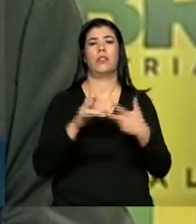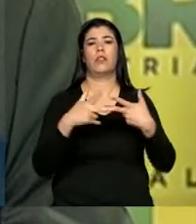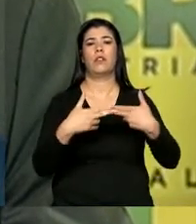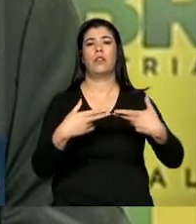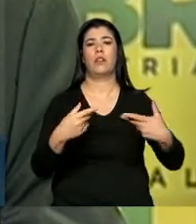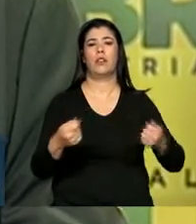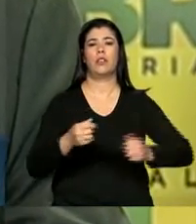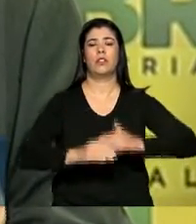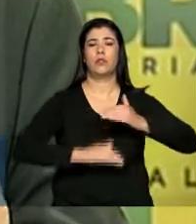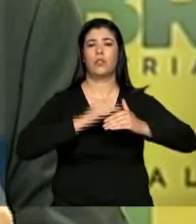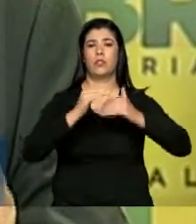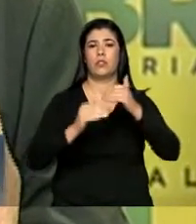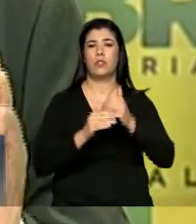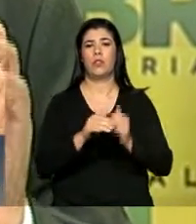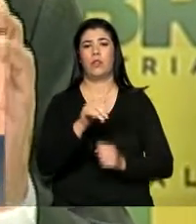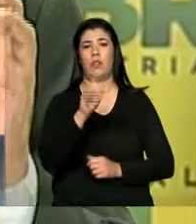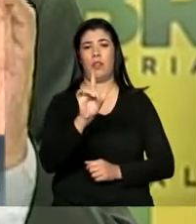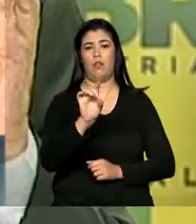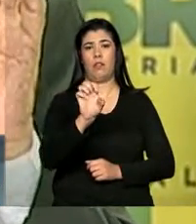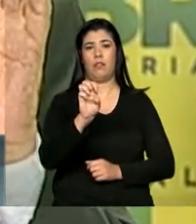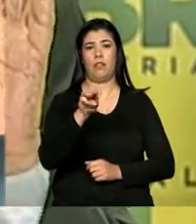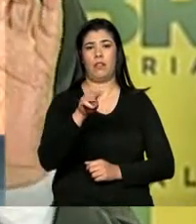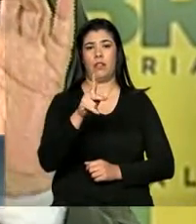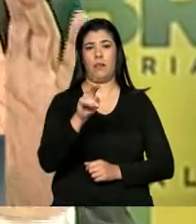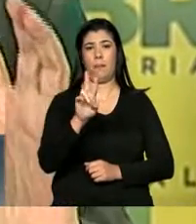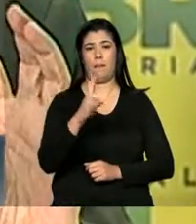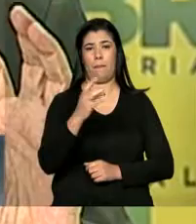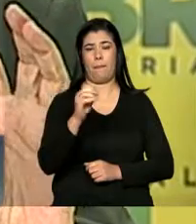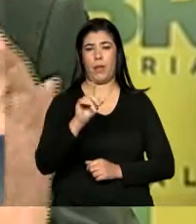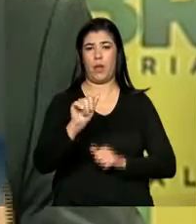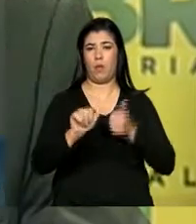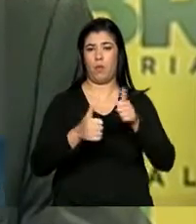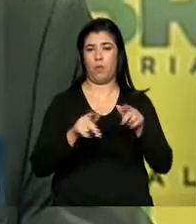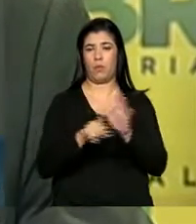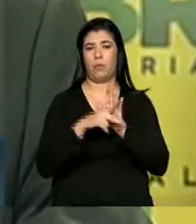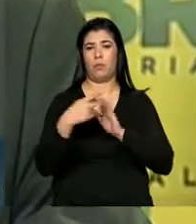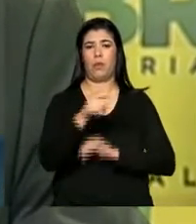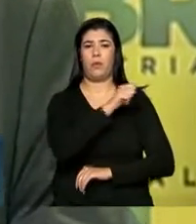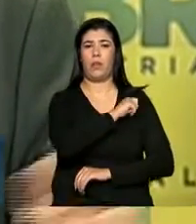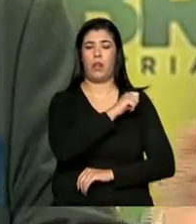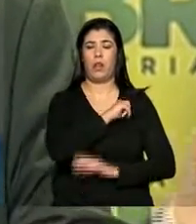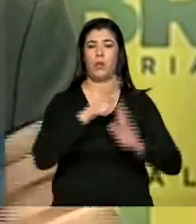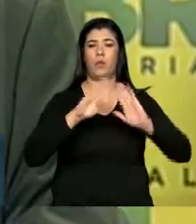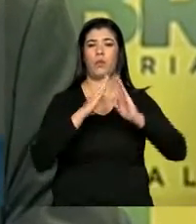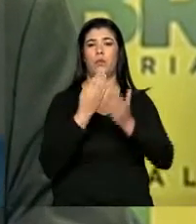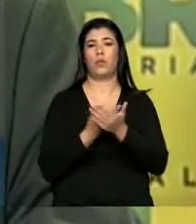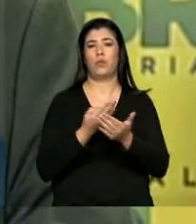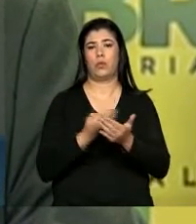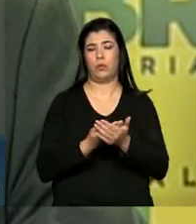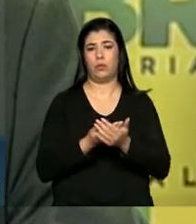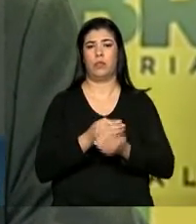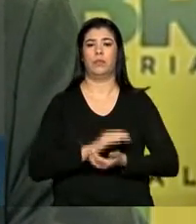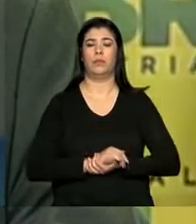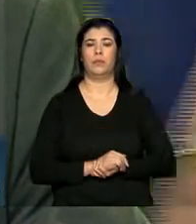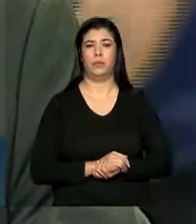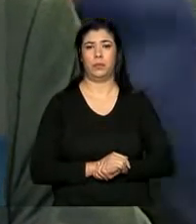escolas. Eu queria insistir muito nesses dois pontos. É o aprendizado que se dá em escolas. O próximo.